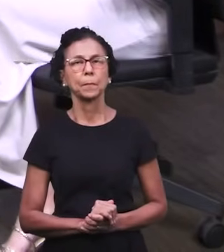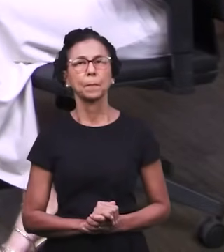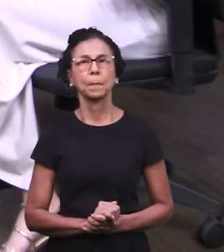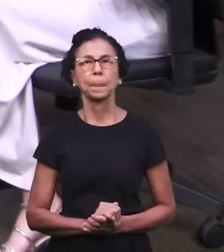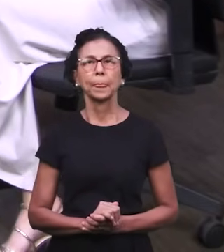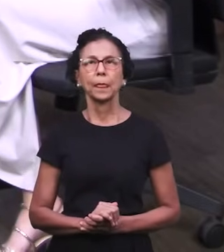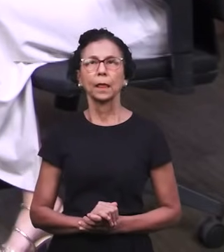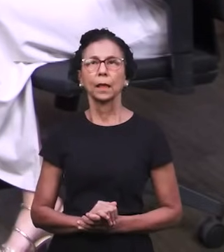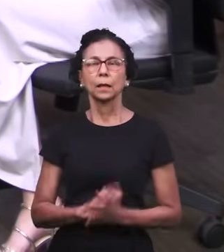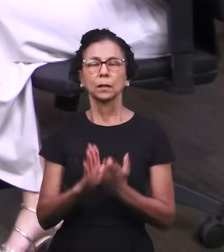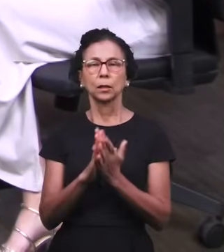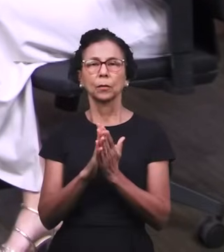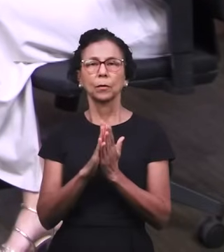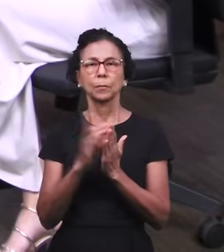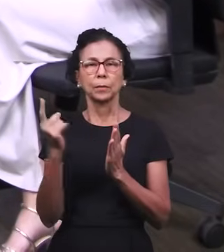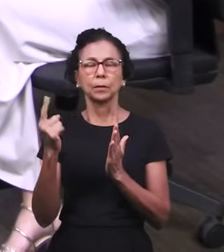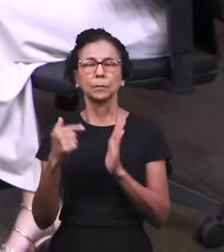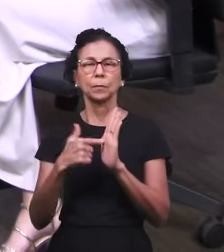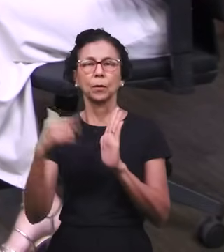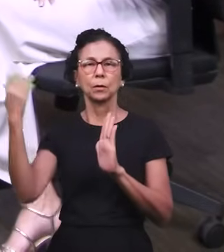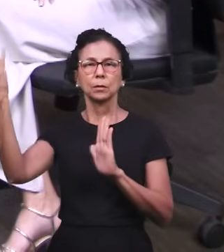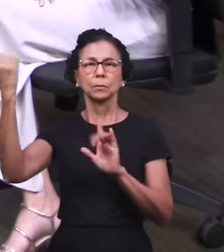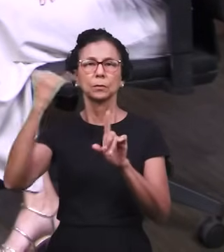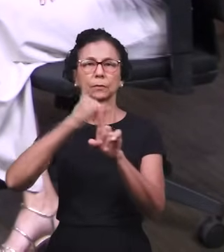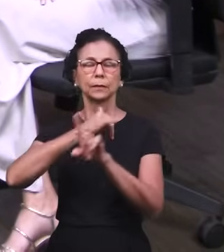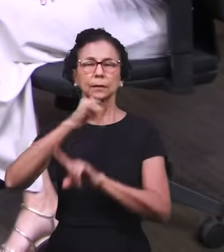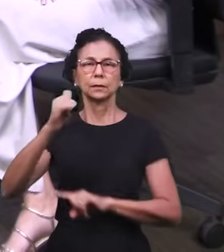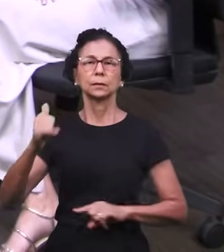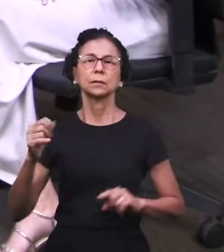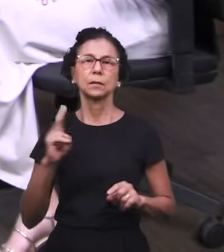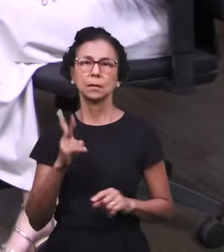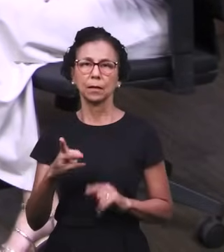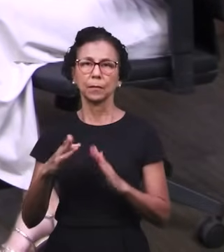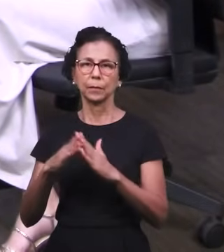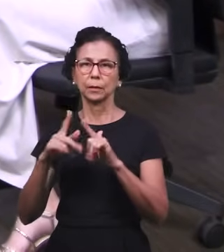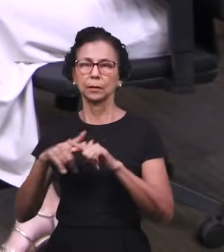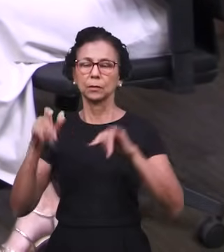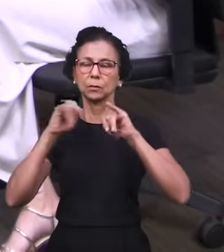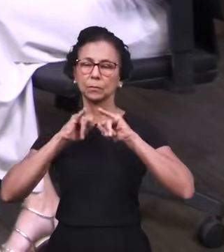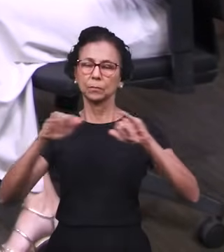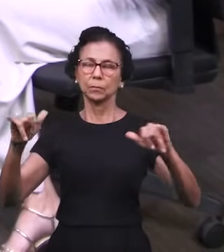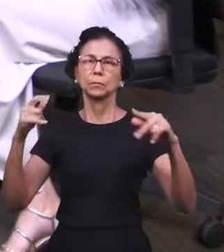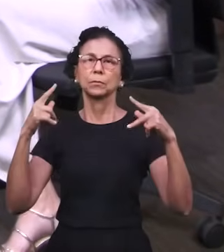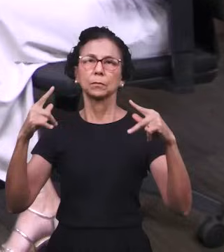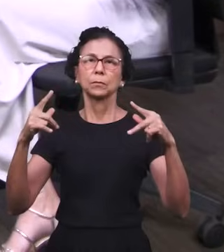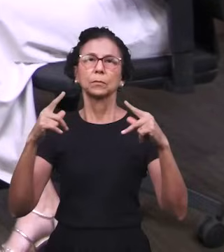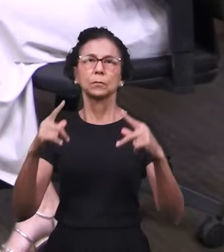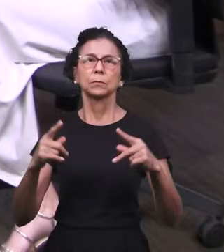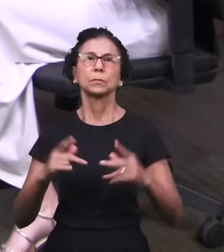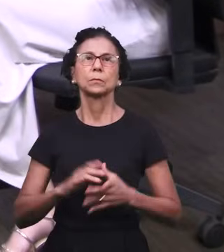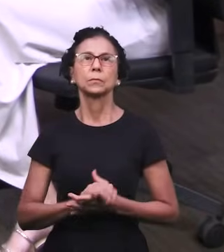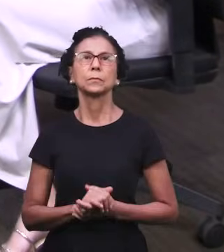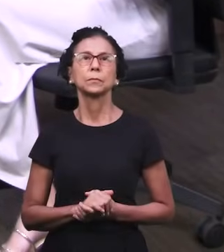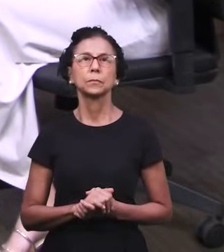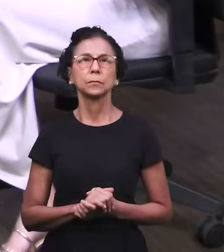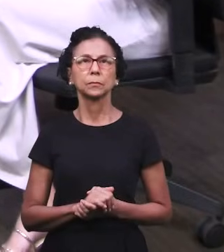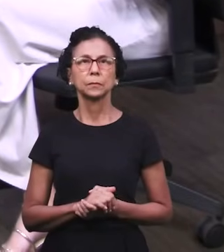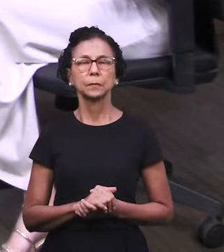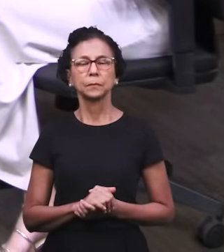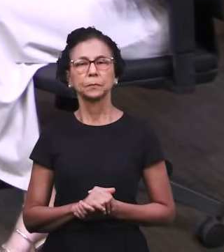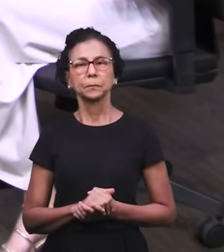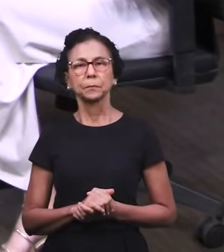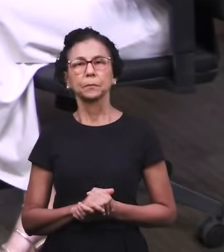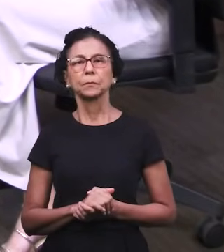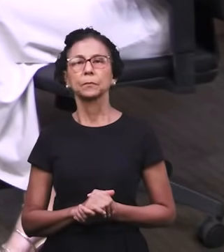grande lição é essa, é estarmos preparados, vigilantes, para que quando a profecia se cumprir, porque ela